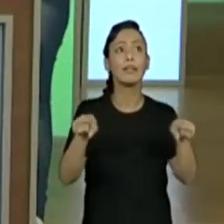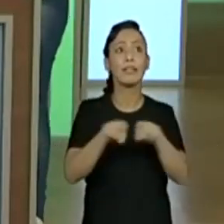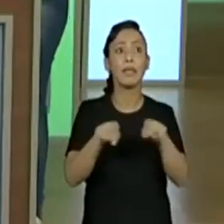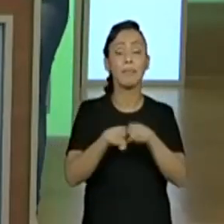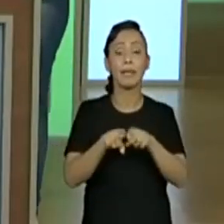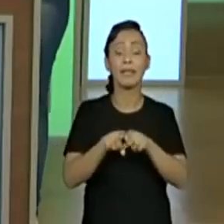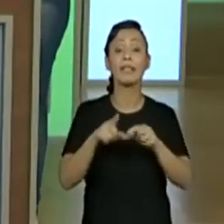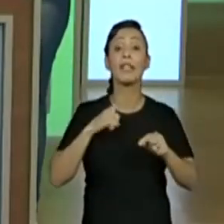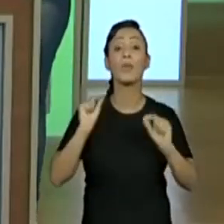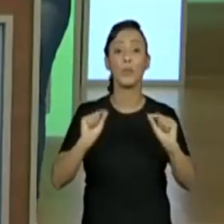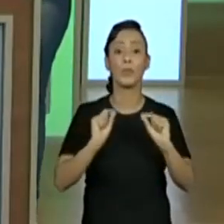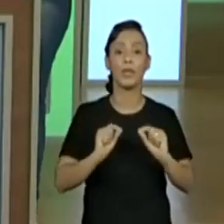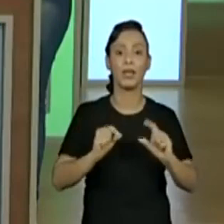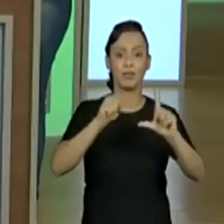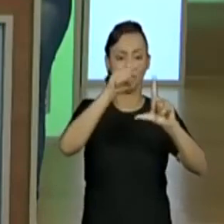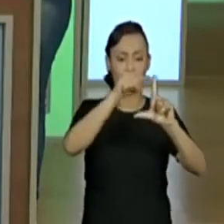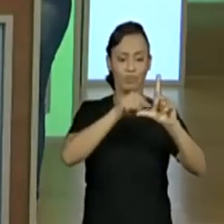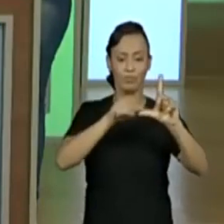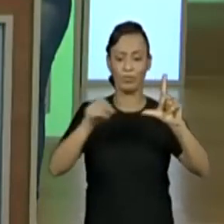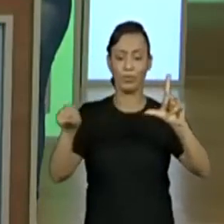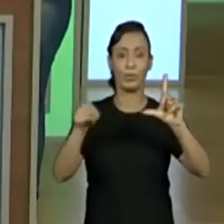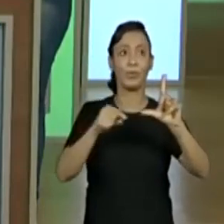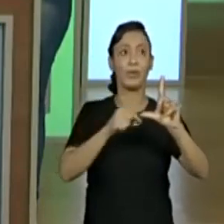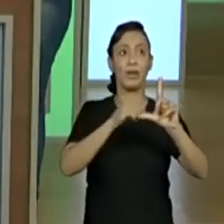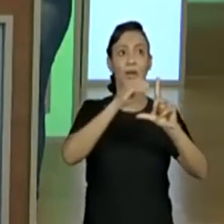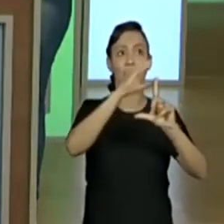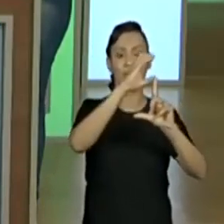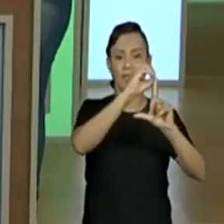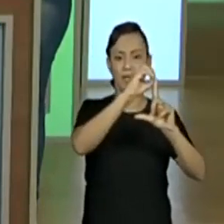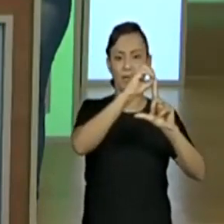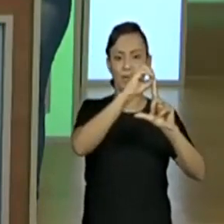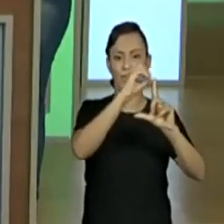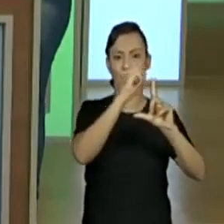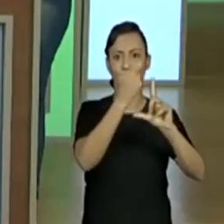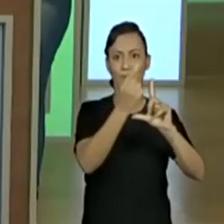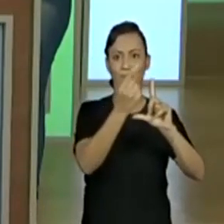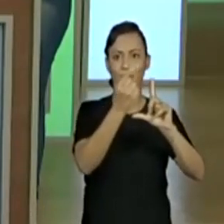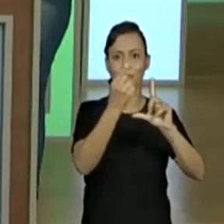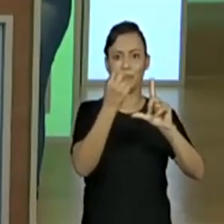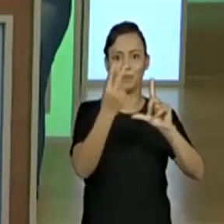uma regularidade, observem. Nós começamos nas linhas,